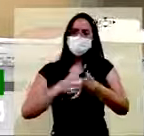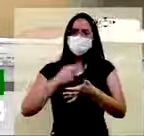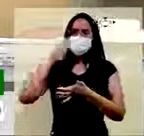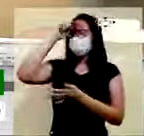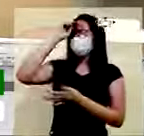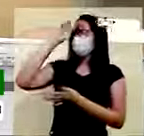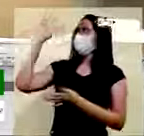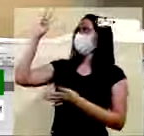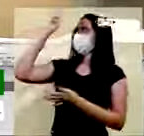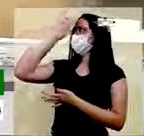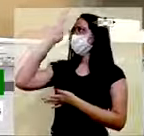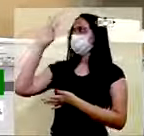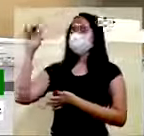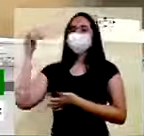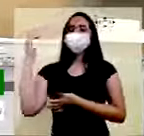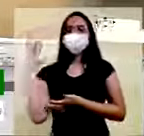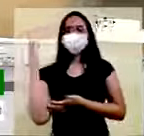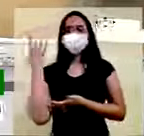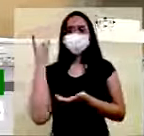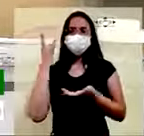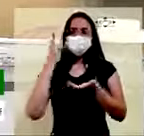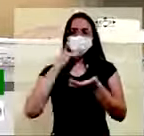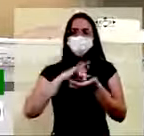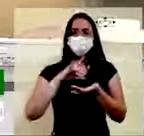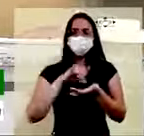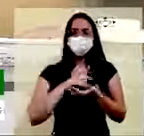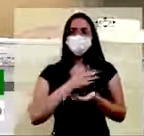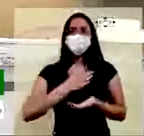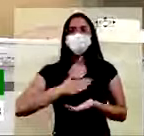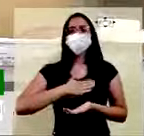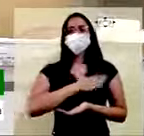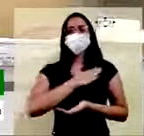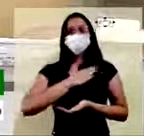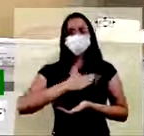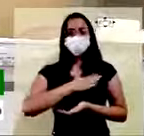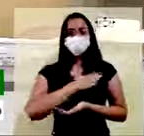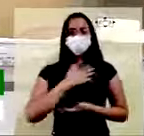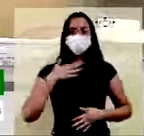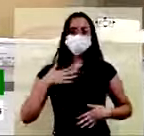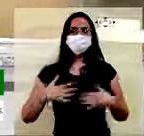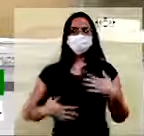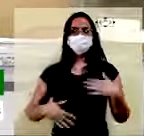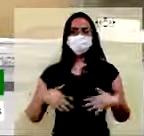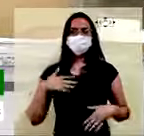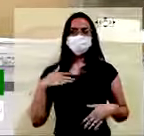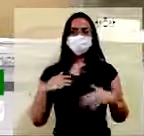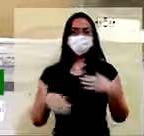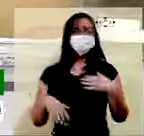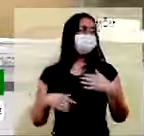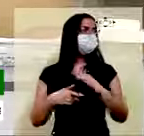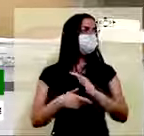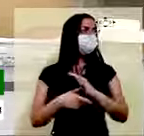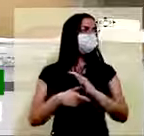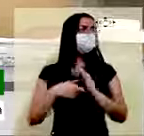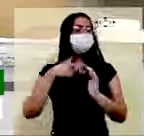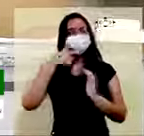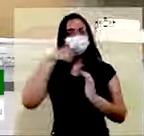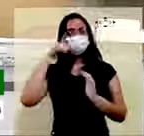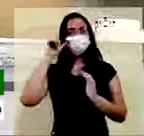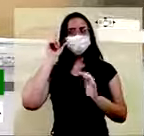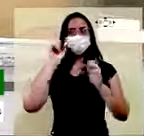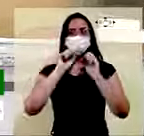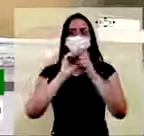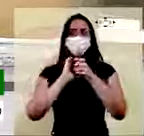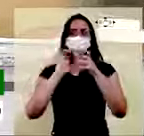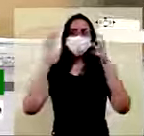fosse concretizado com a gente teve o prazer de presenciar ontem essa inauguração